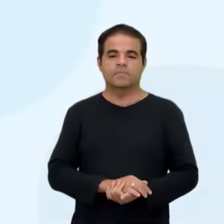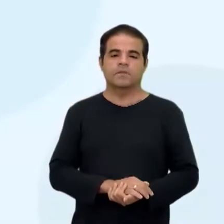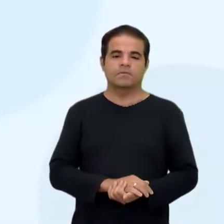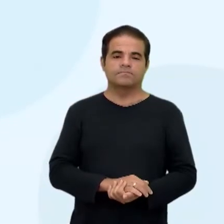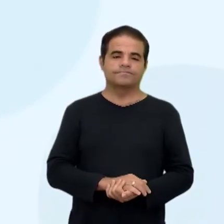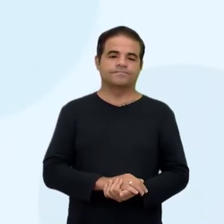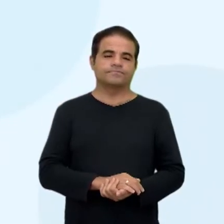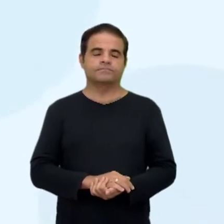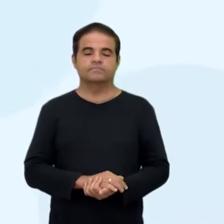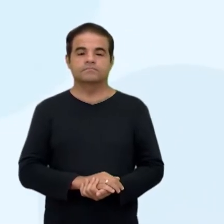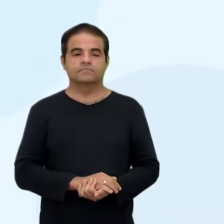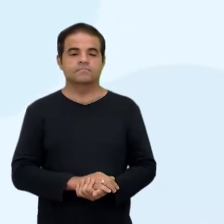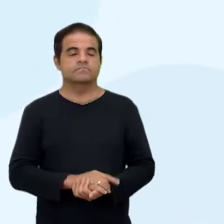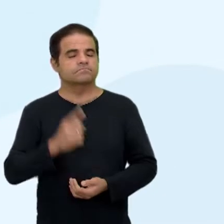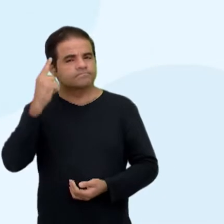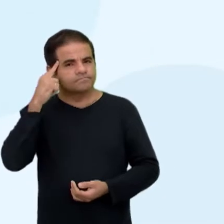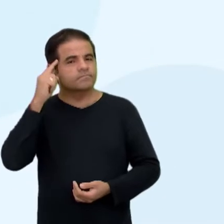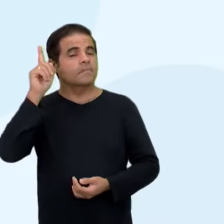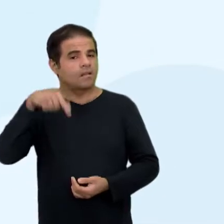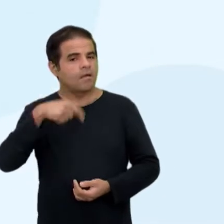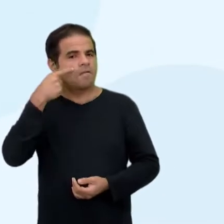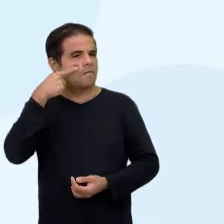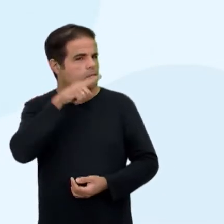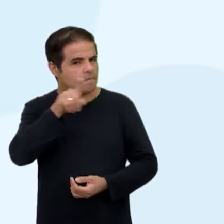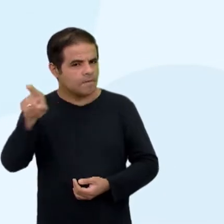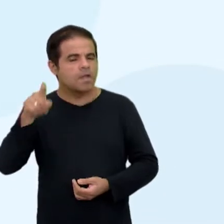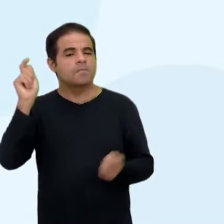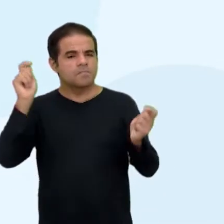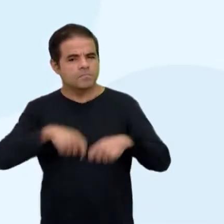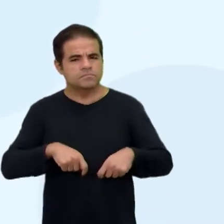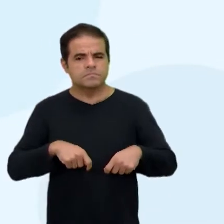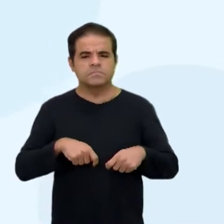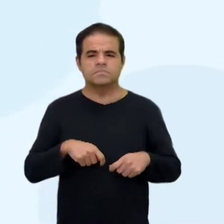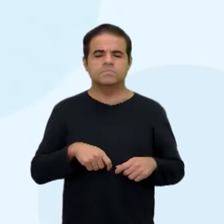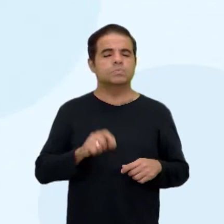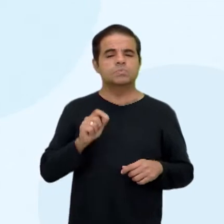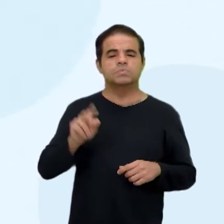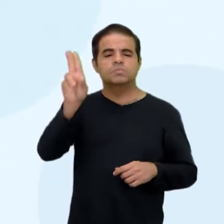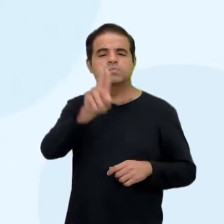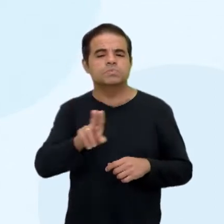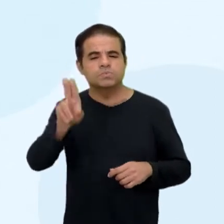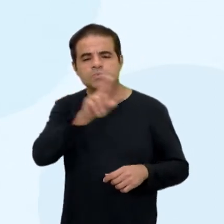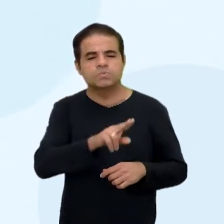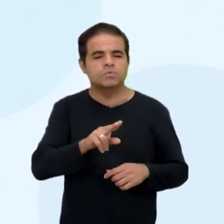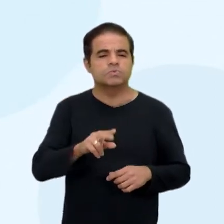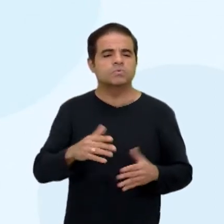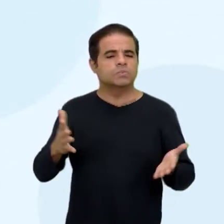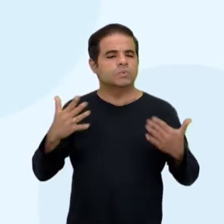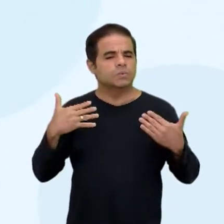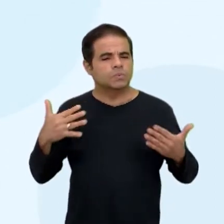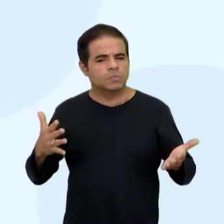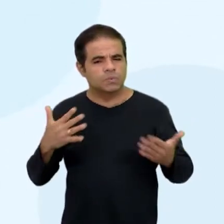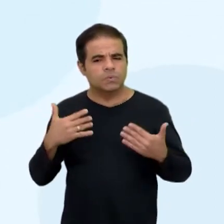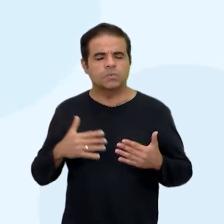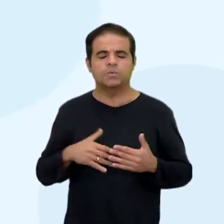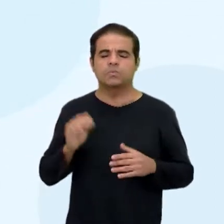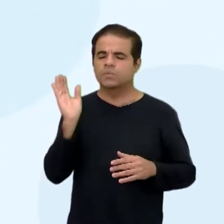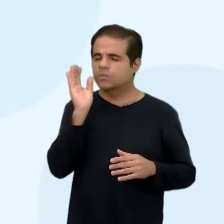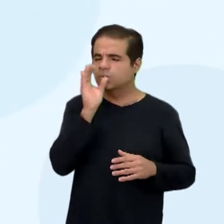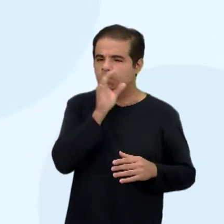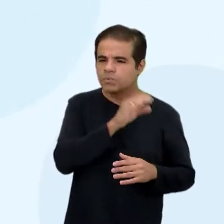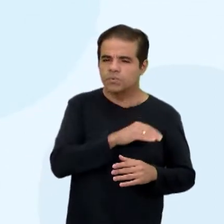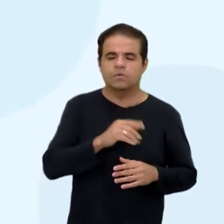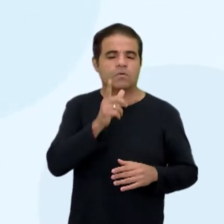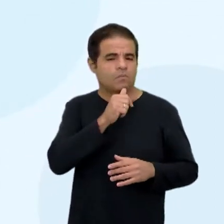ó. Então, o intuito é verificar a possibilidade de utilizarmos o calor do solo para este aquecimento de